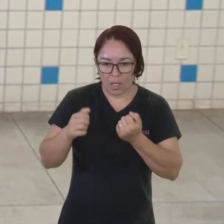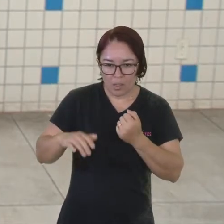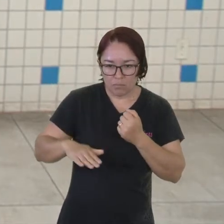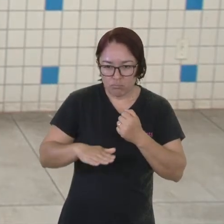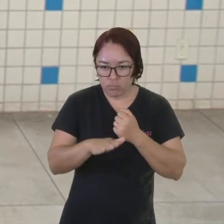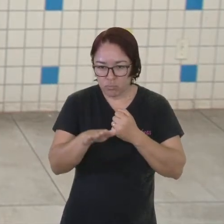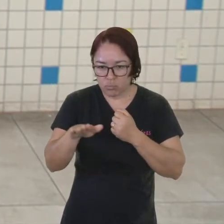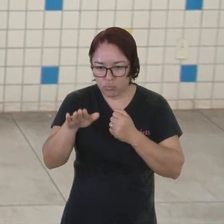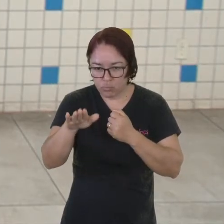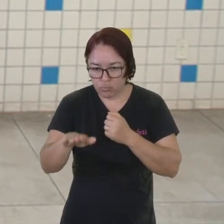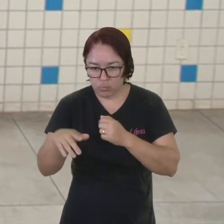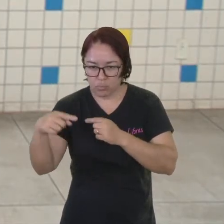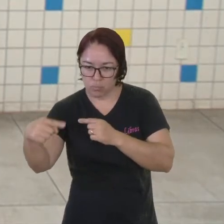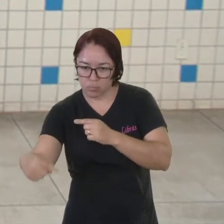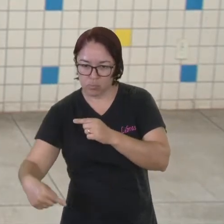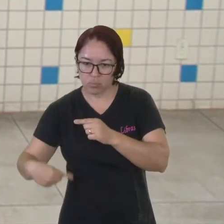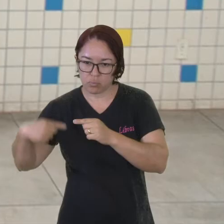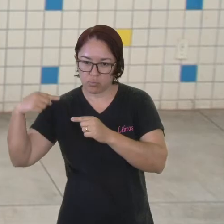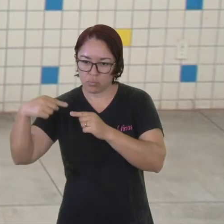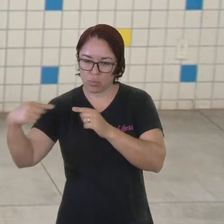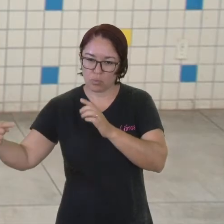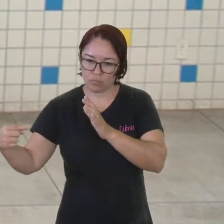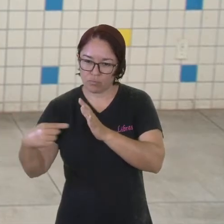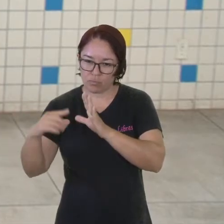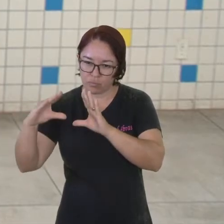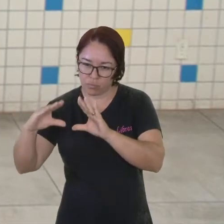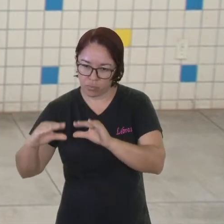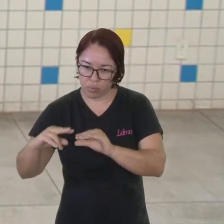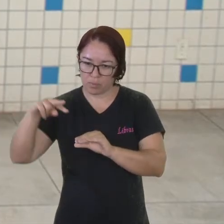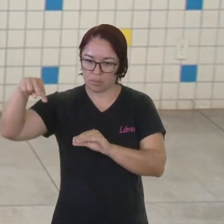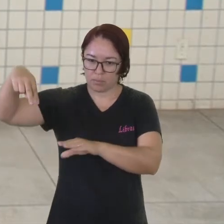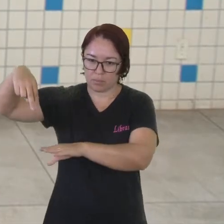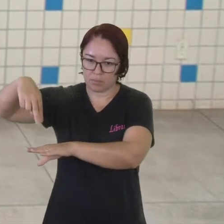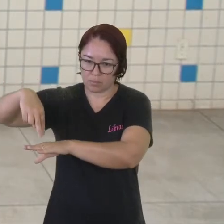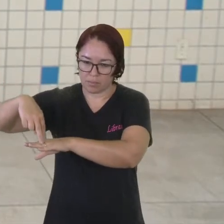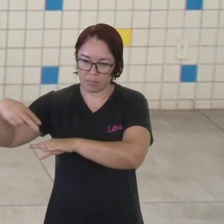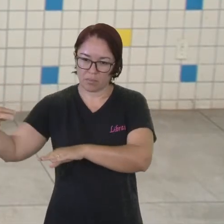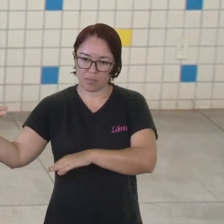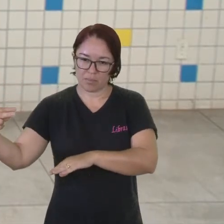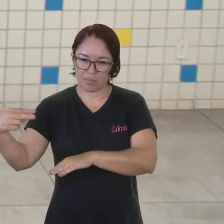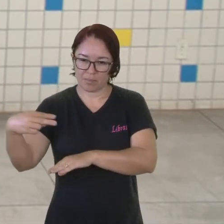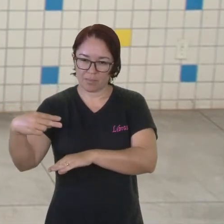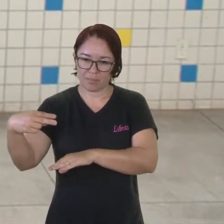pneu furado, de pé ao lado do carro, olhando